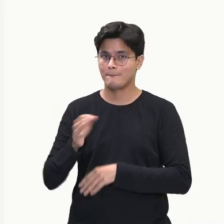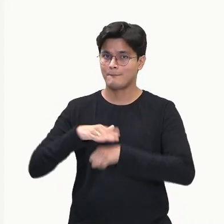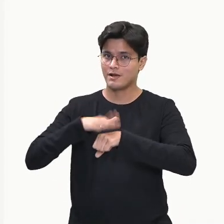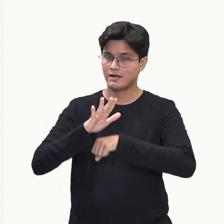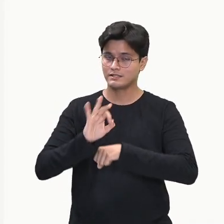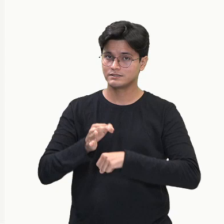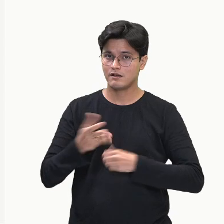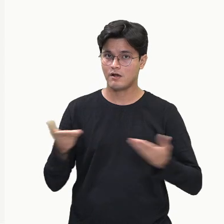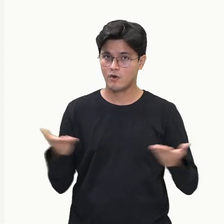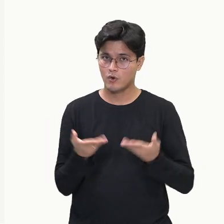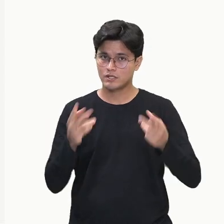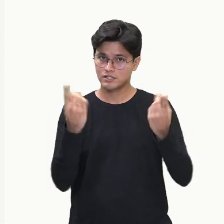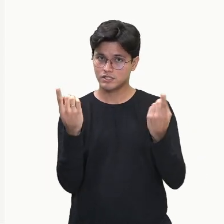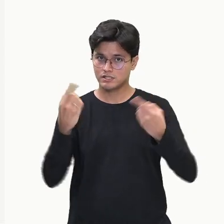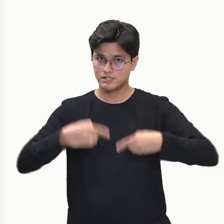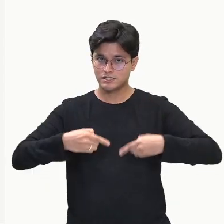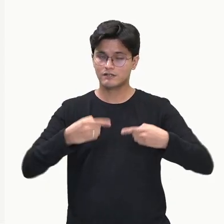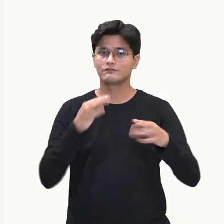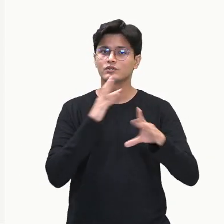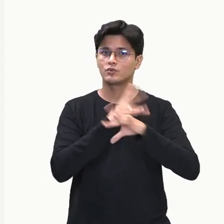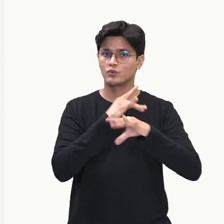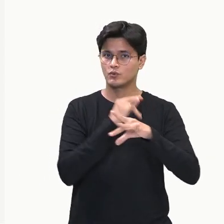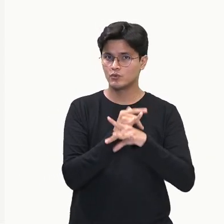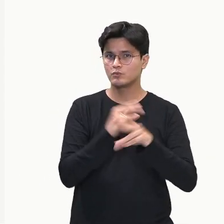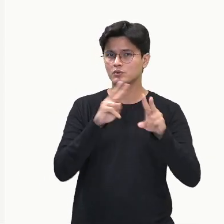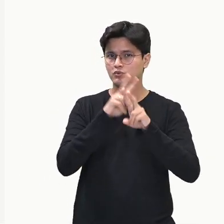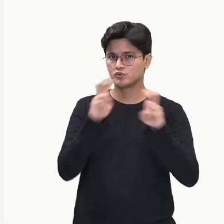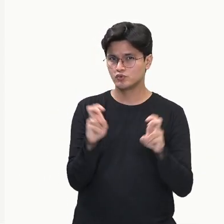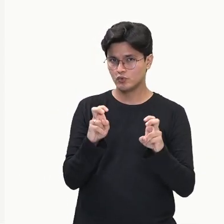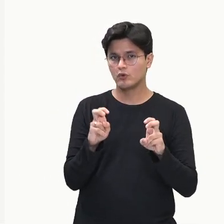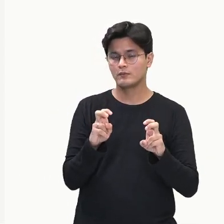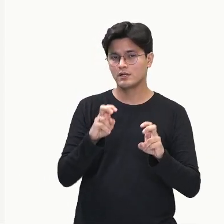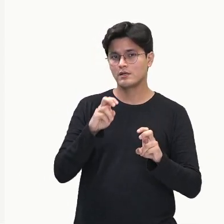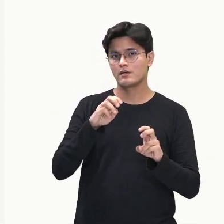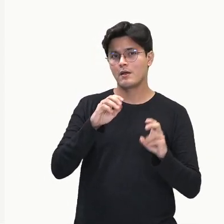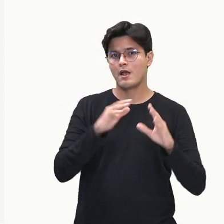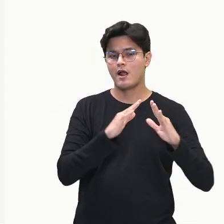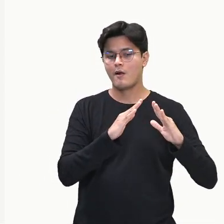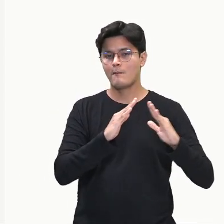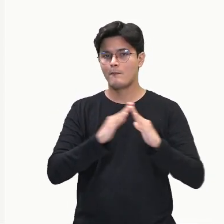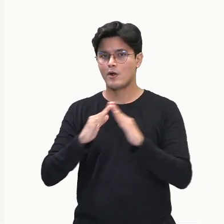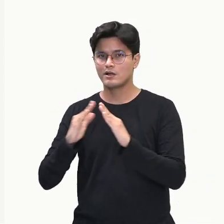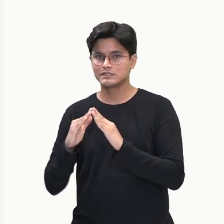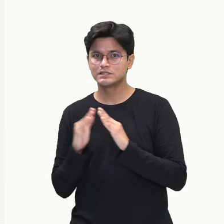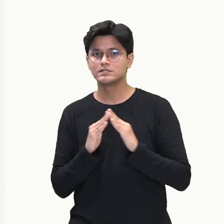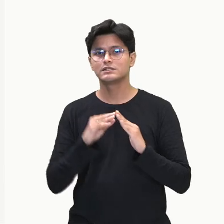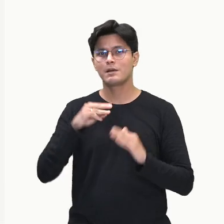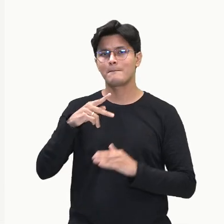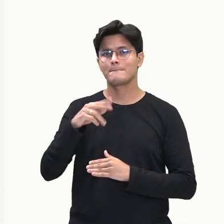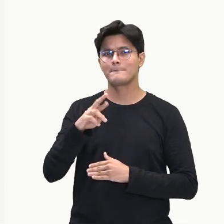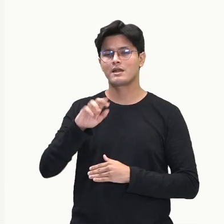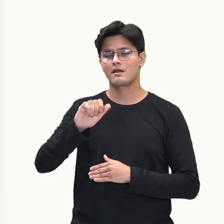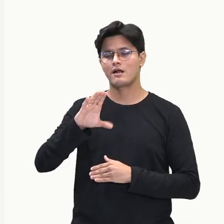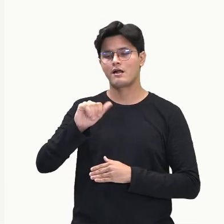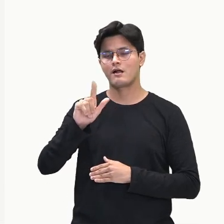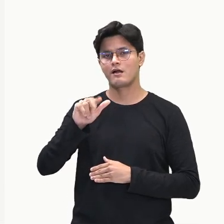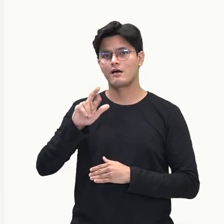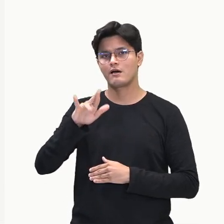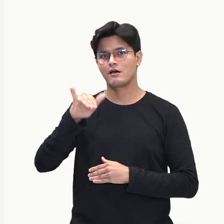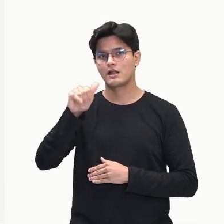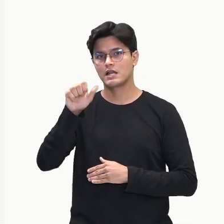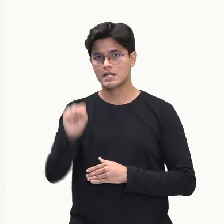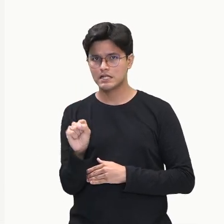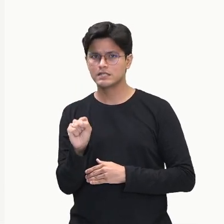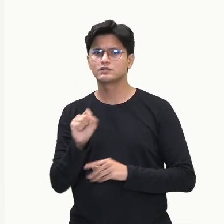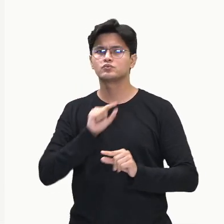urbanos, agora sobre as moradias precárias. Então, o que são